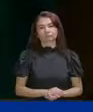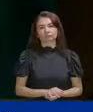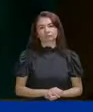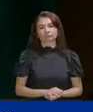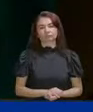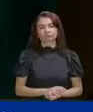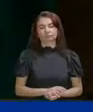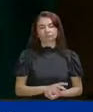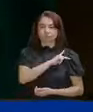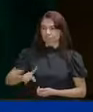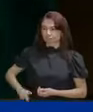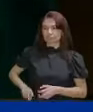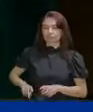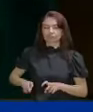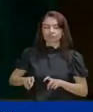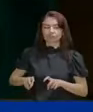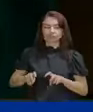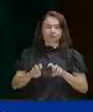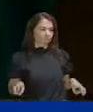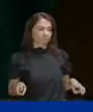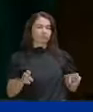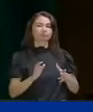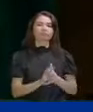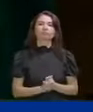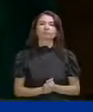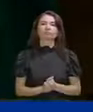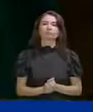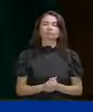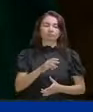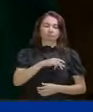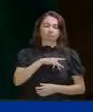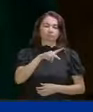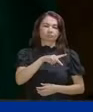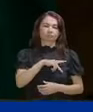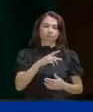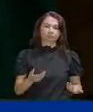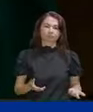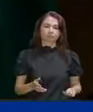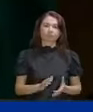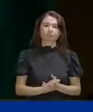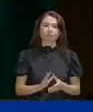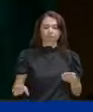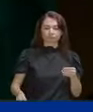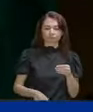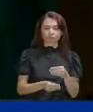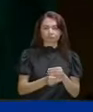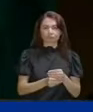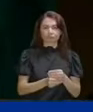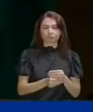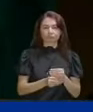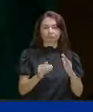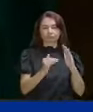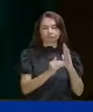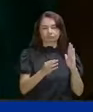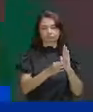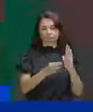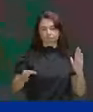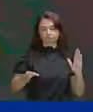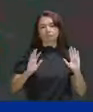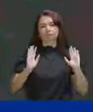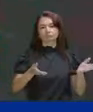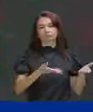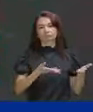Excelentíssimo senhor presidente. Foco na procuradora Sara Cavalcante. O Ministério Público reitera os termos do parecer já apresentado nos autos.